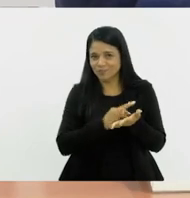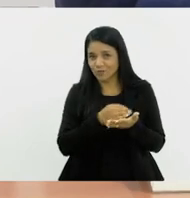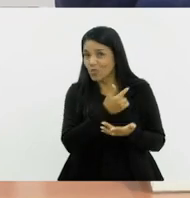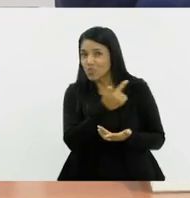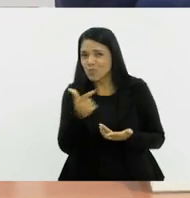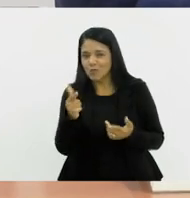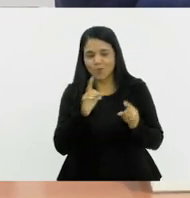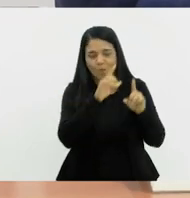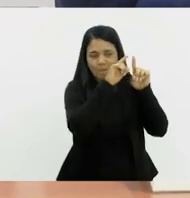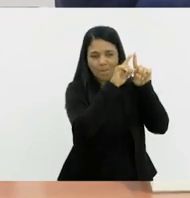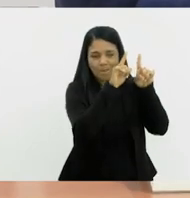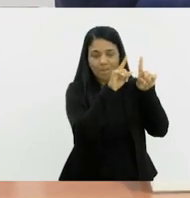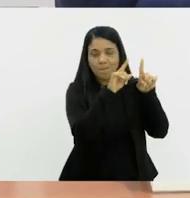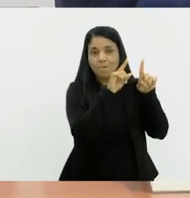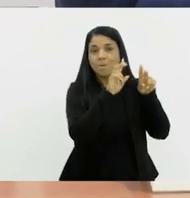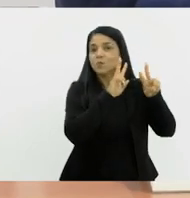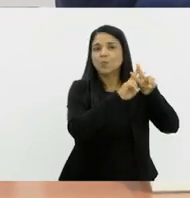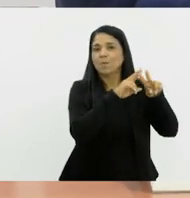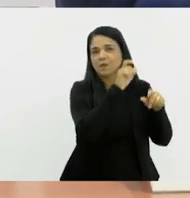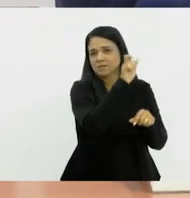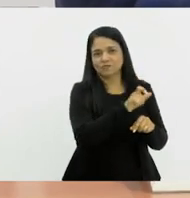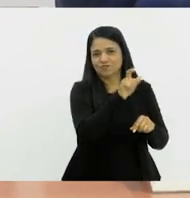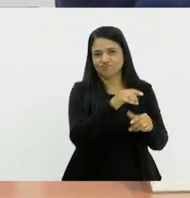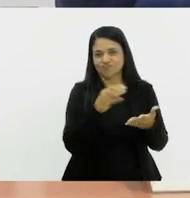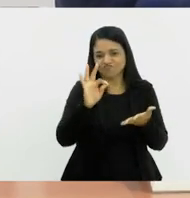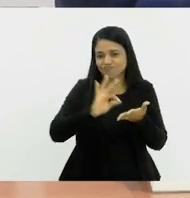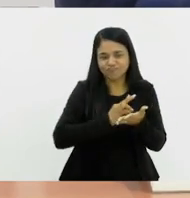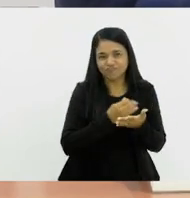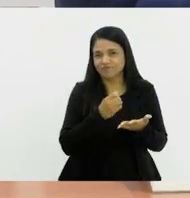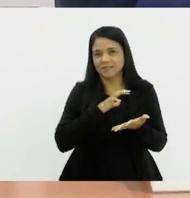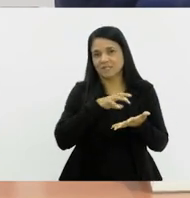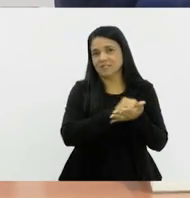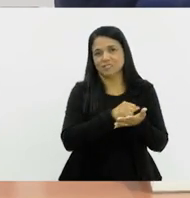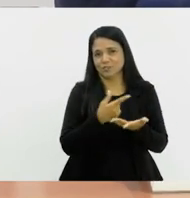Extramuros, né? Fora do sanatório penal. Né? Nenhum.